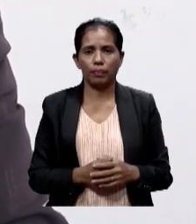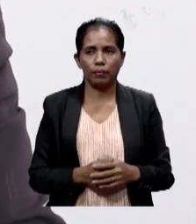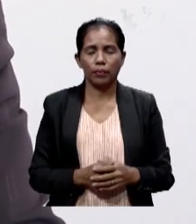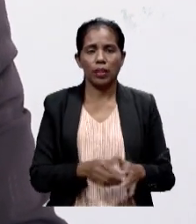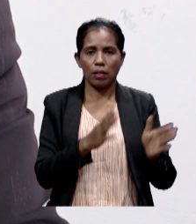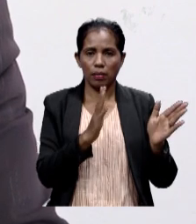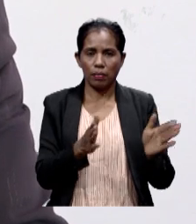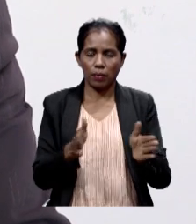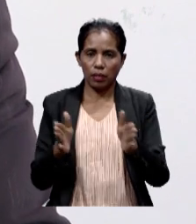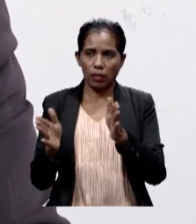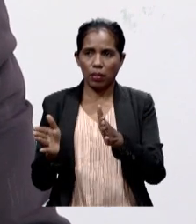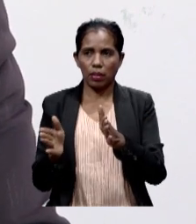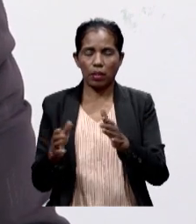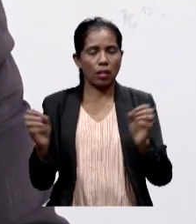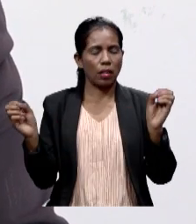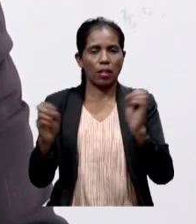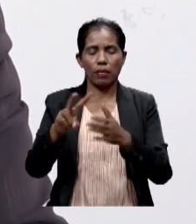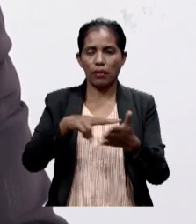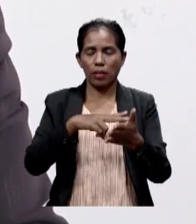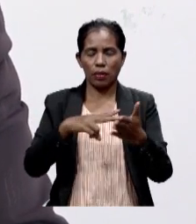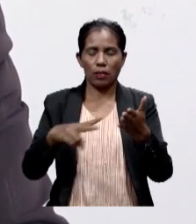processo comissão a